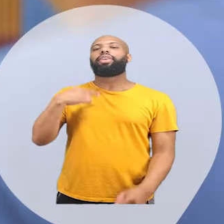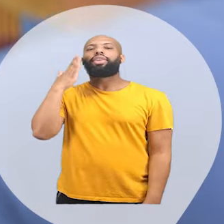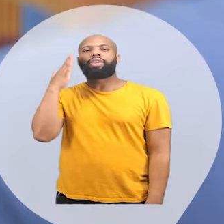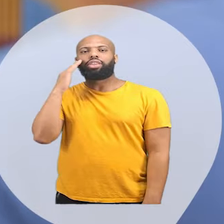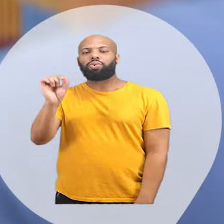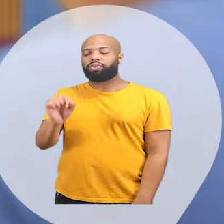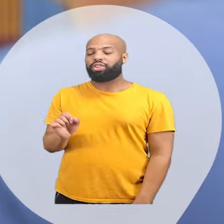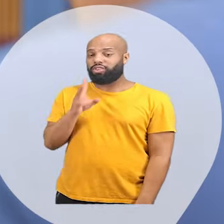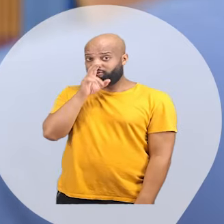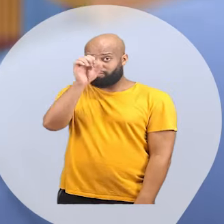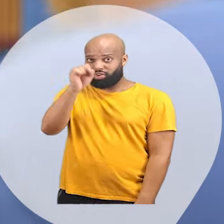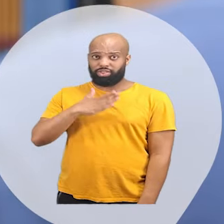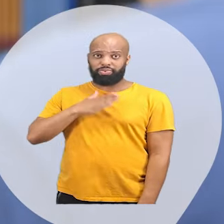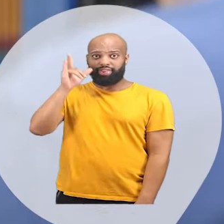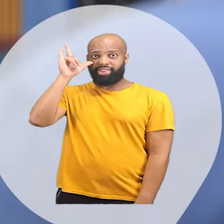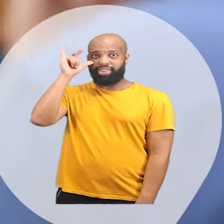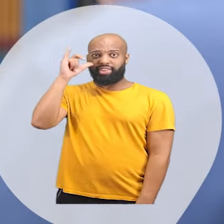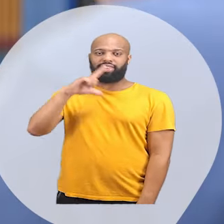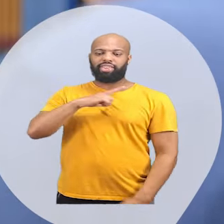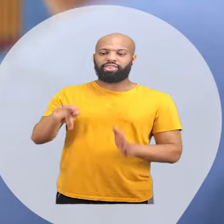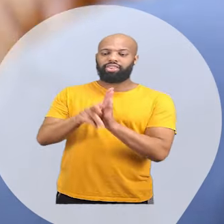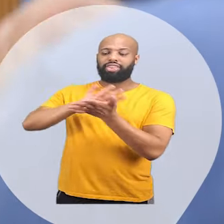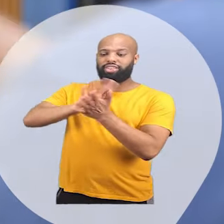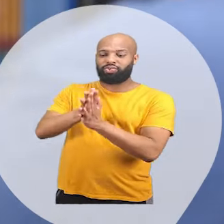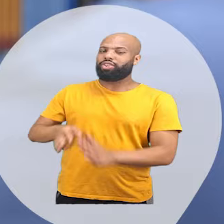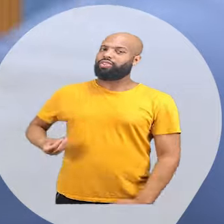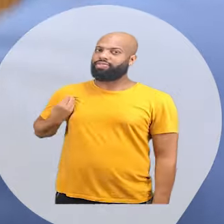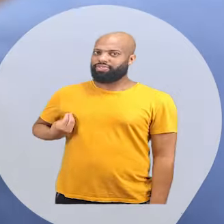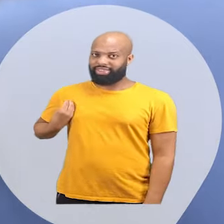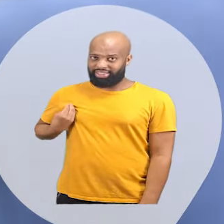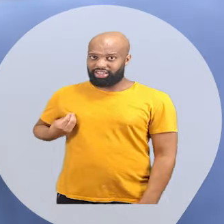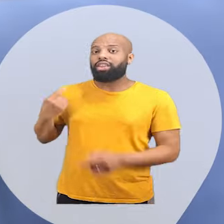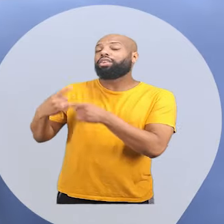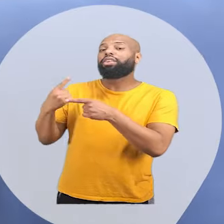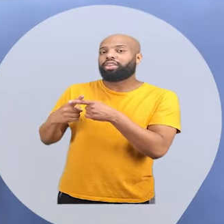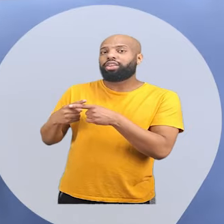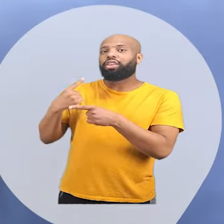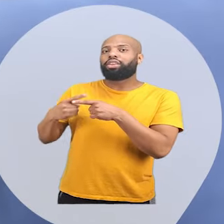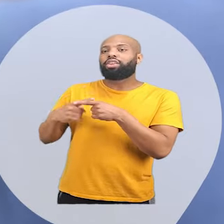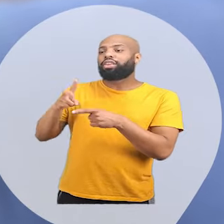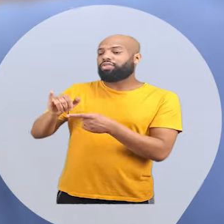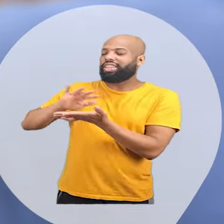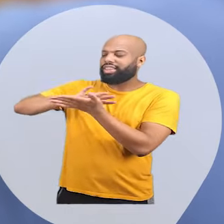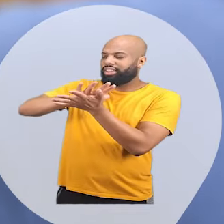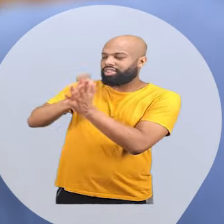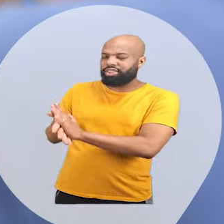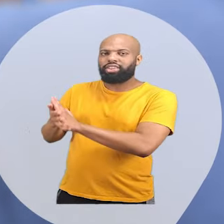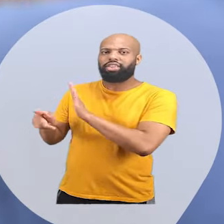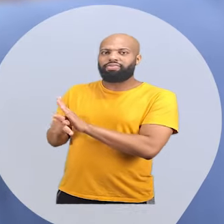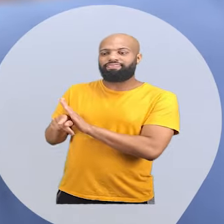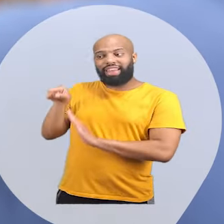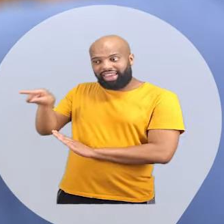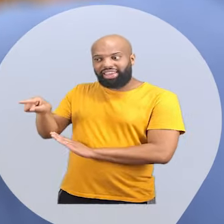sei o poder que a minha ferramenta tem de destruir vidas destruir vidas porque porque a sua destruir um negócio